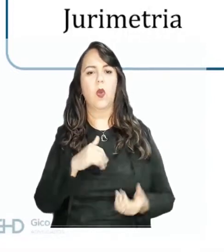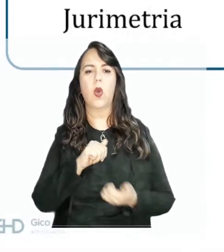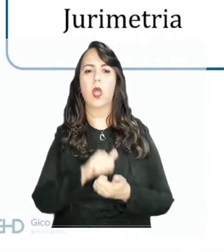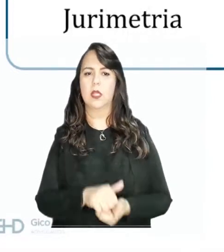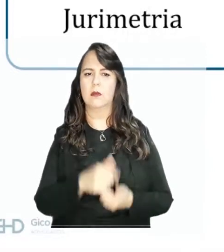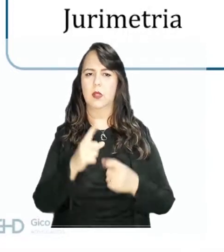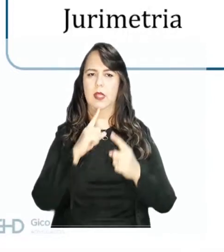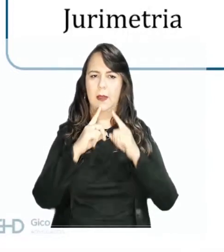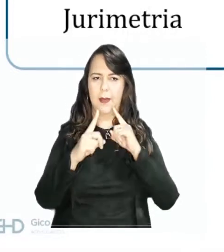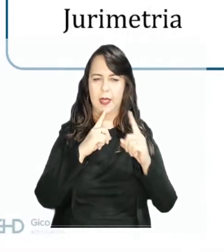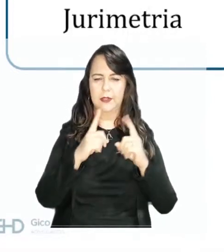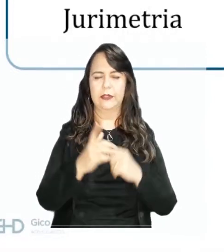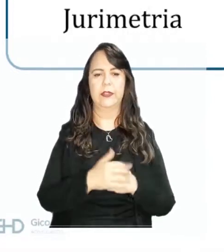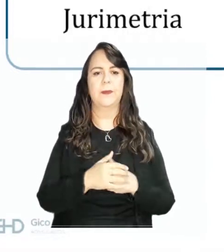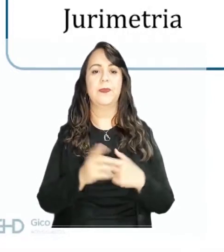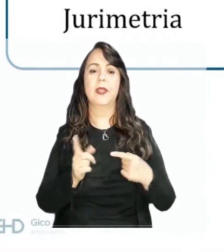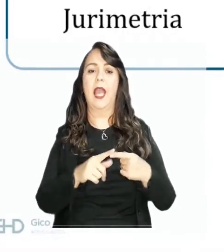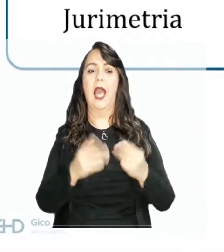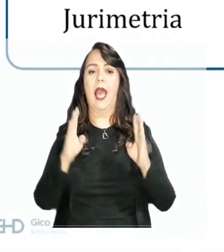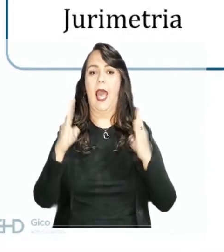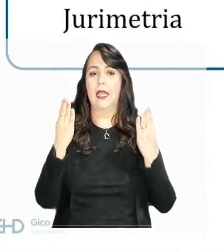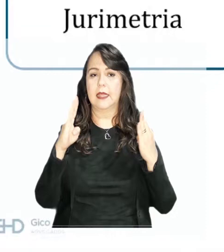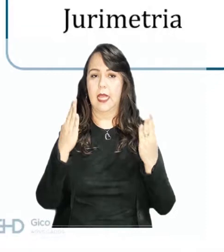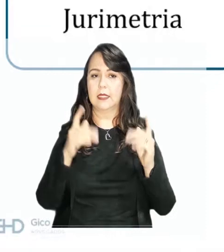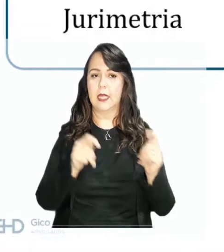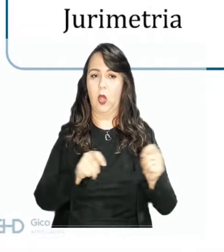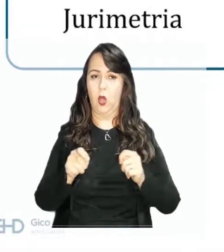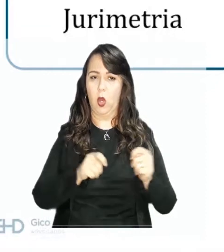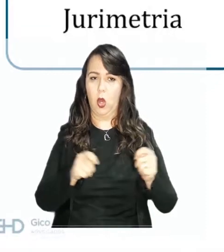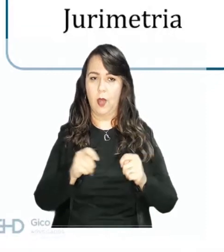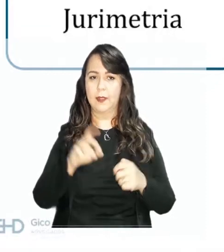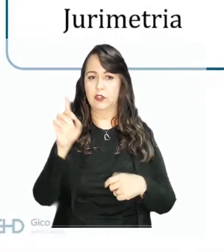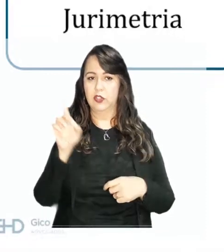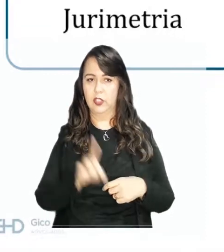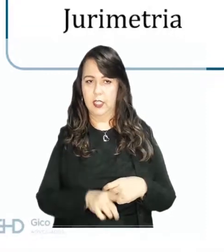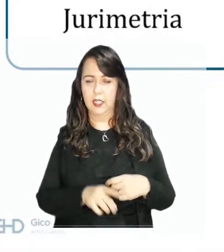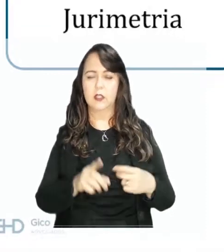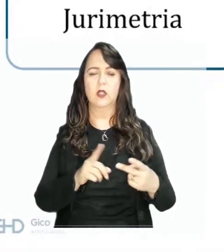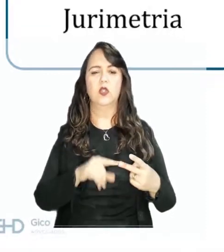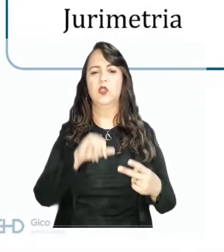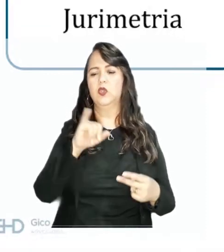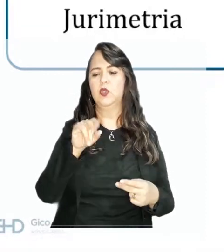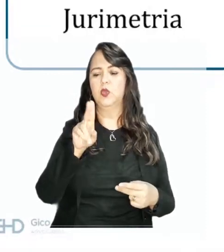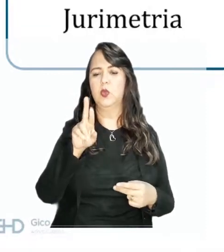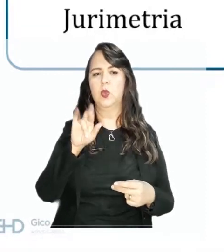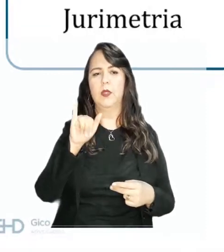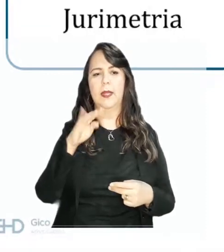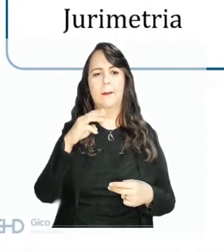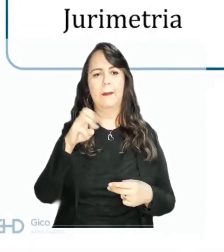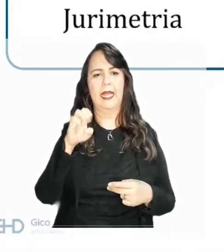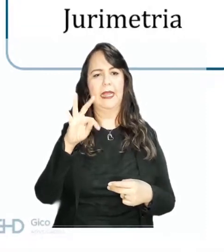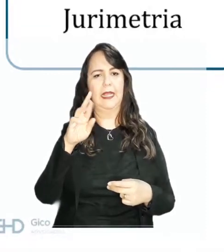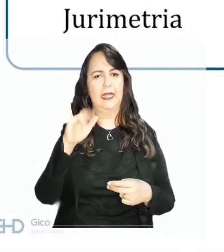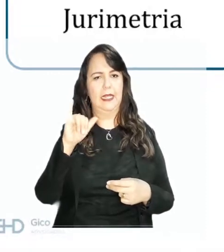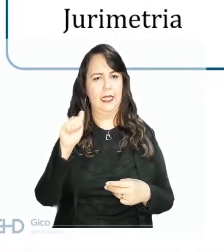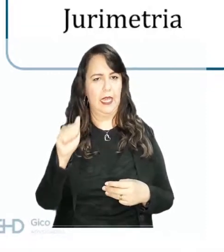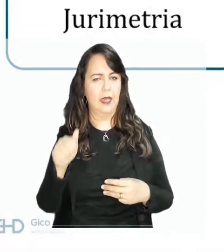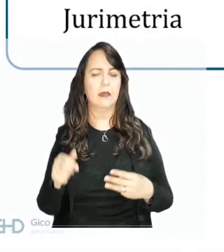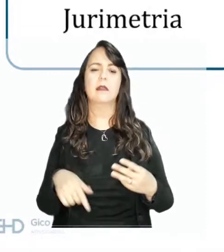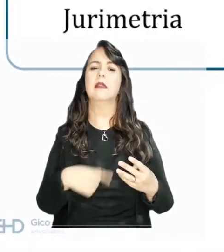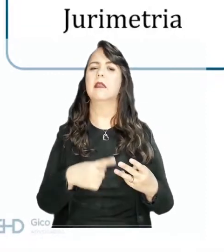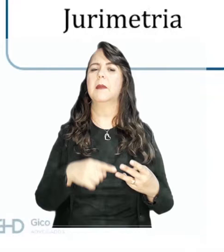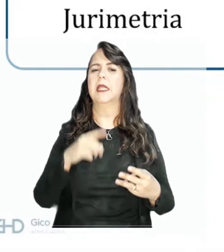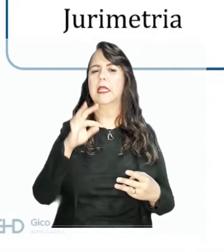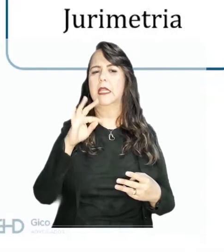direito, jurimetria, data science e inteligência artificial. E eu vou tentar passar para vocês a minha ideia básica do que